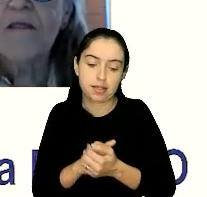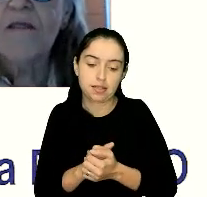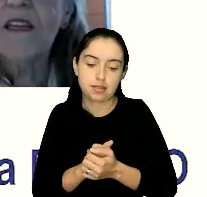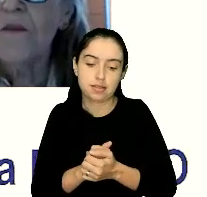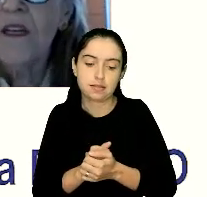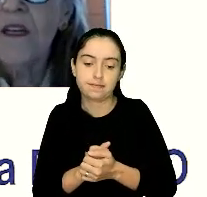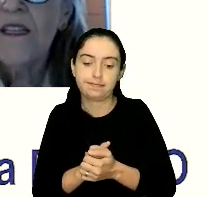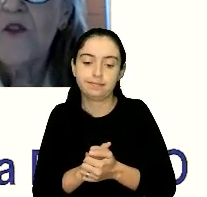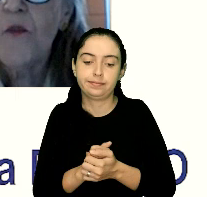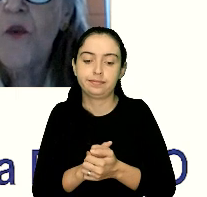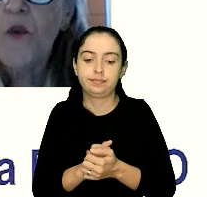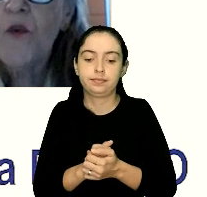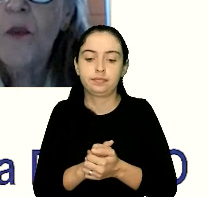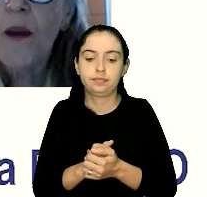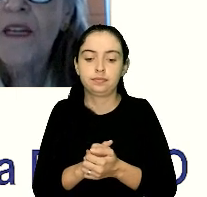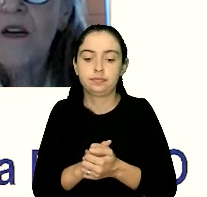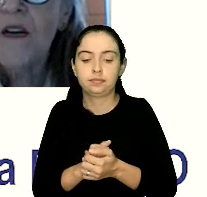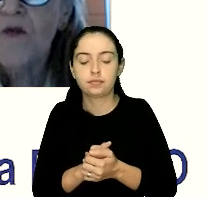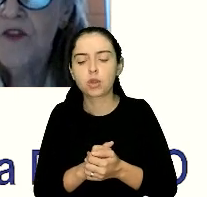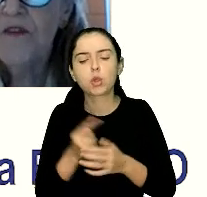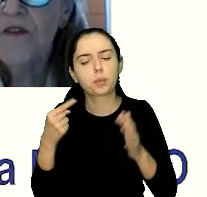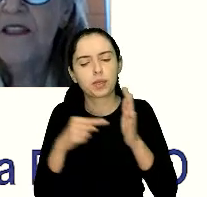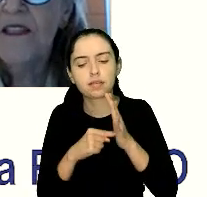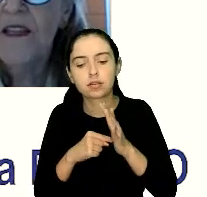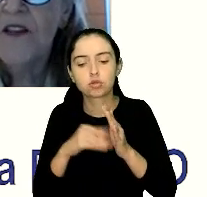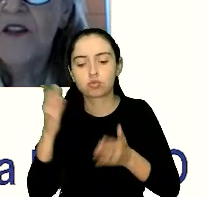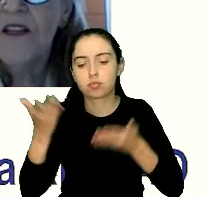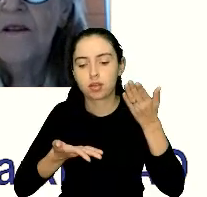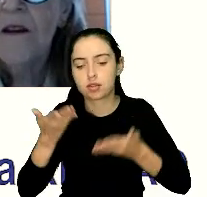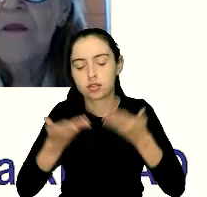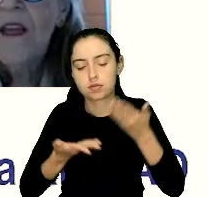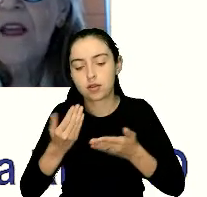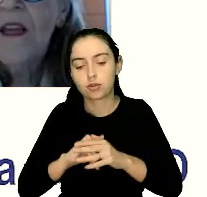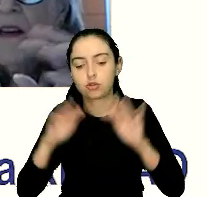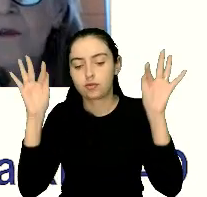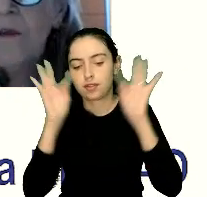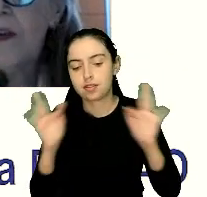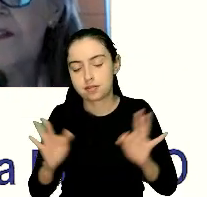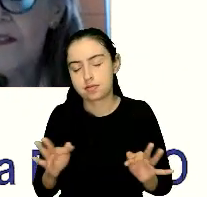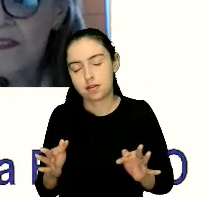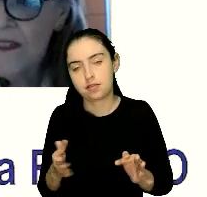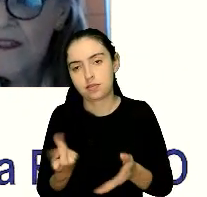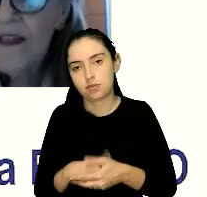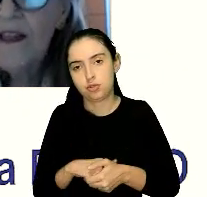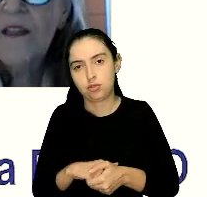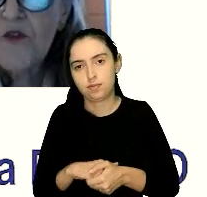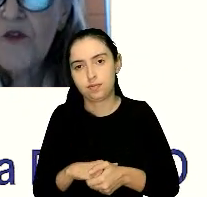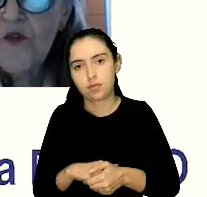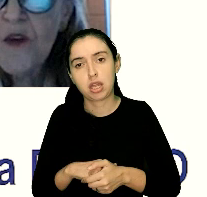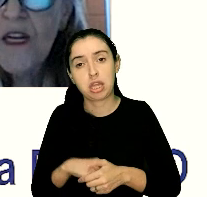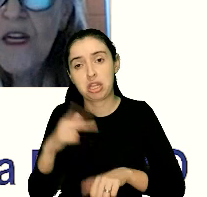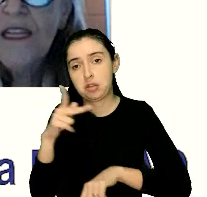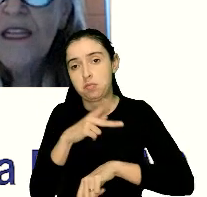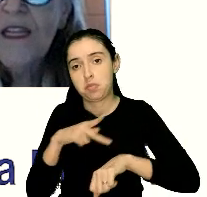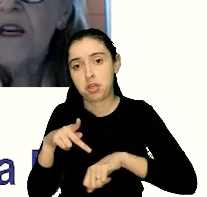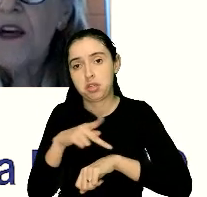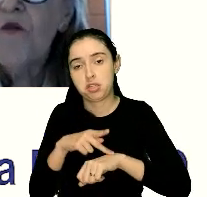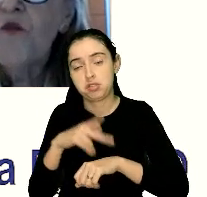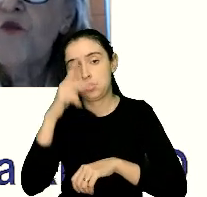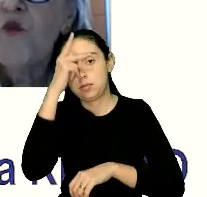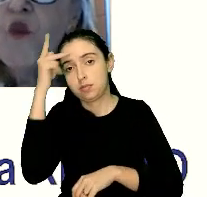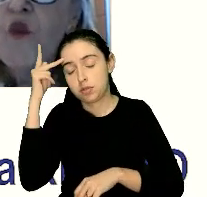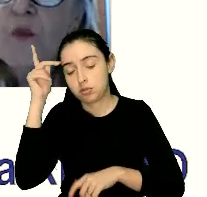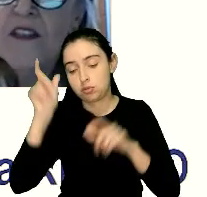Então, você tem que estabelecer seu próprio padrão de felicidade, né? Cada país, cada pessoa,